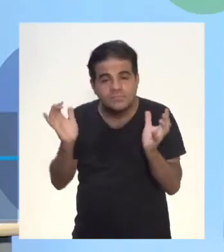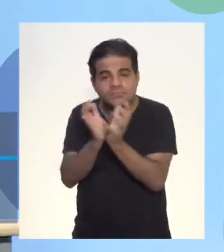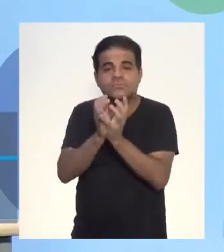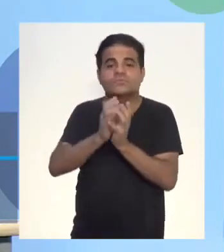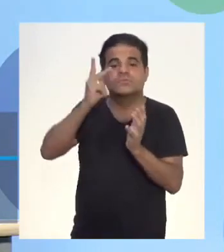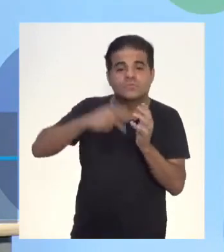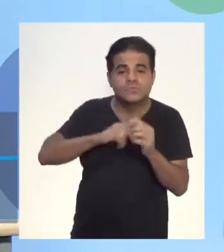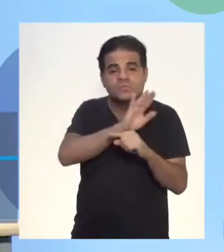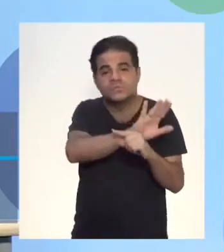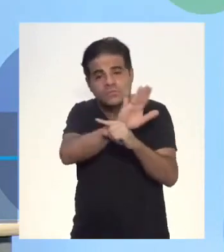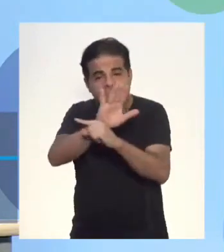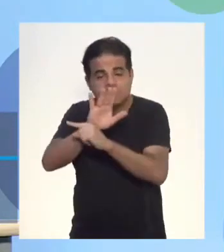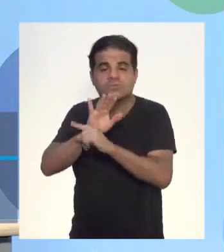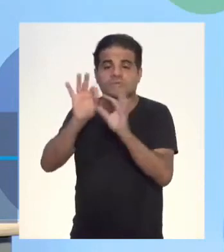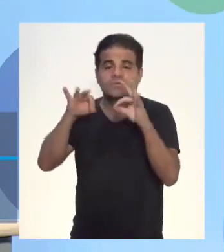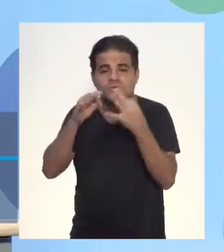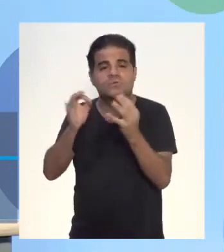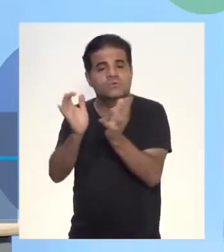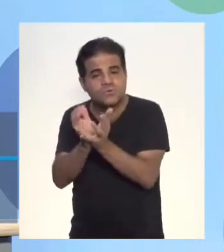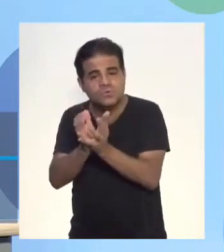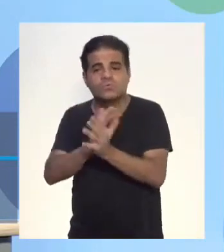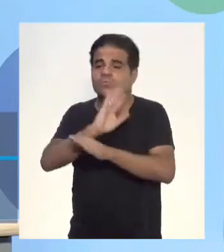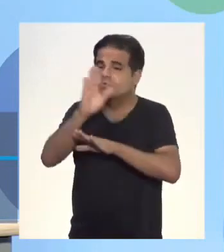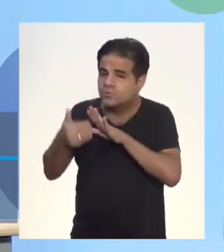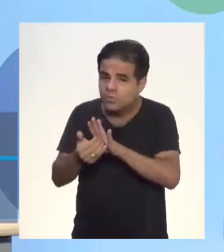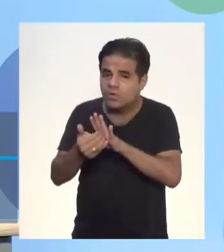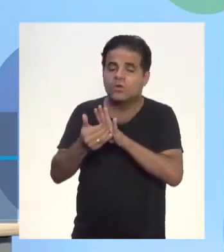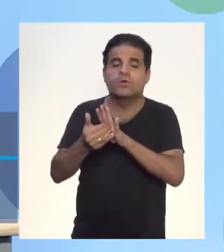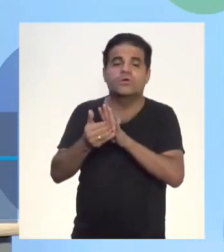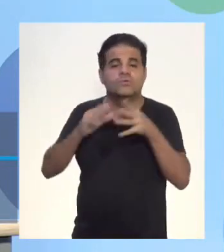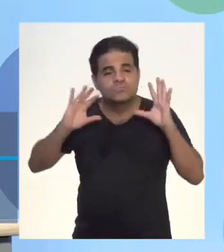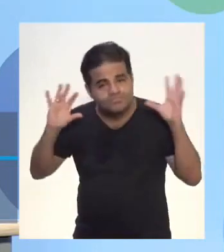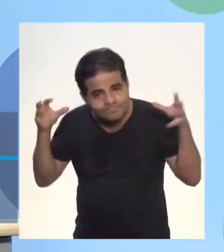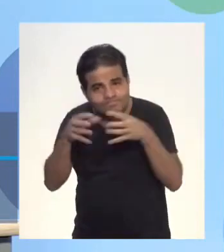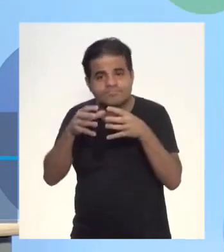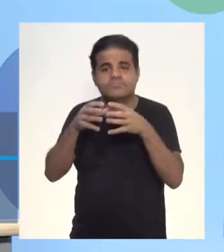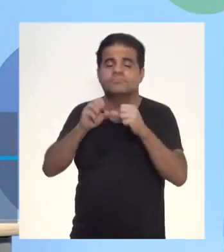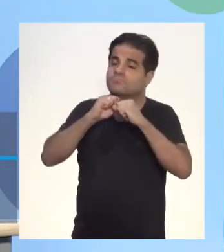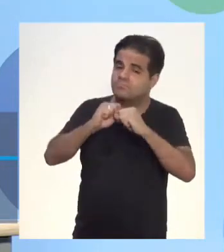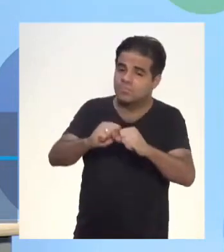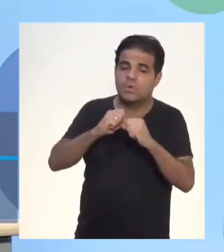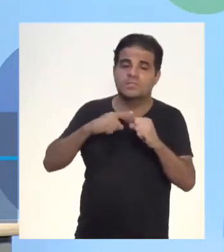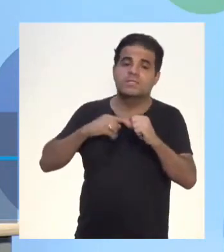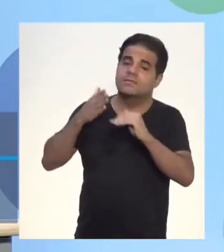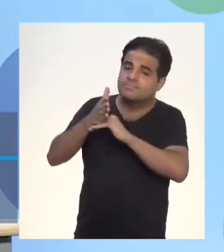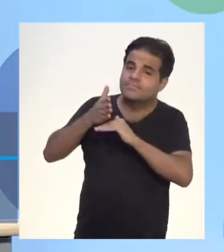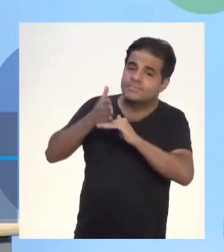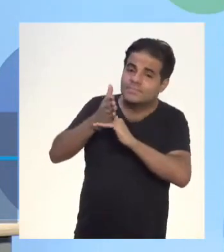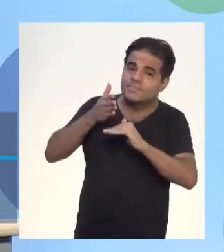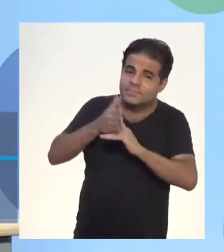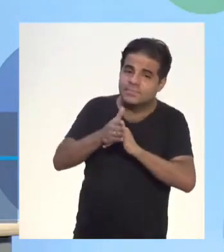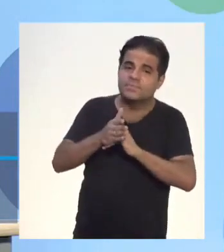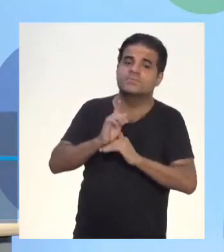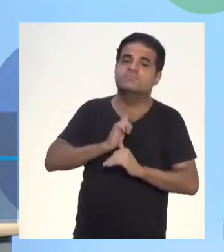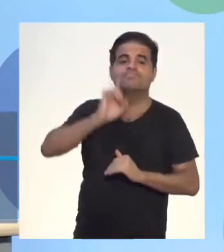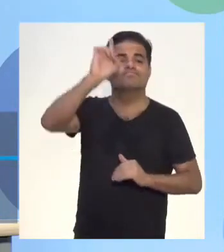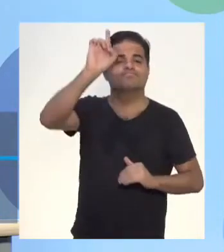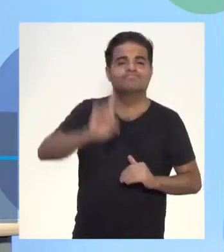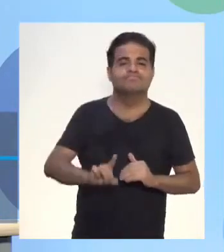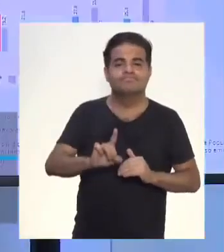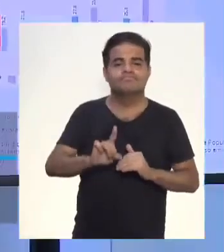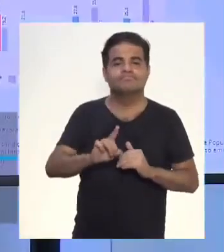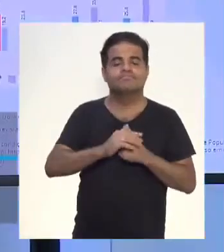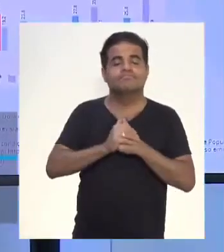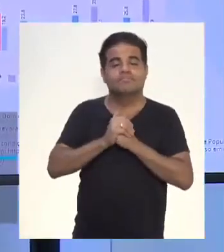sujeitos, famílias, né, grupos inteiros de pessoas, comunidades, elas tenham acesso àquilo que é de direito. Né?